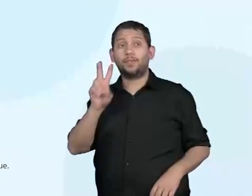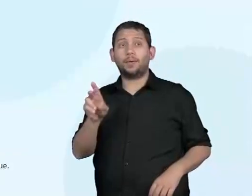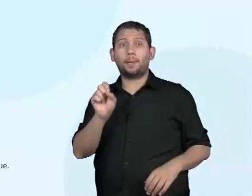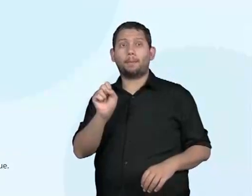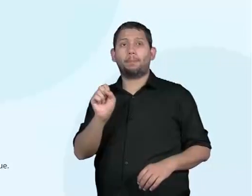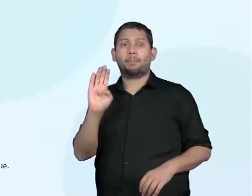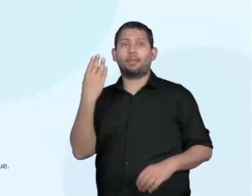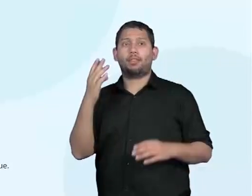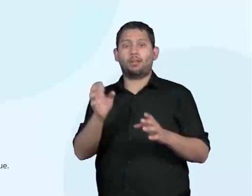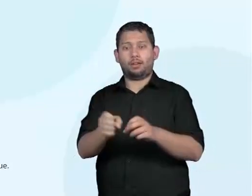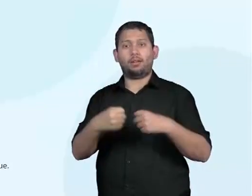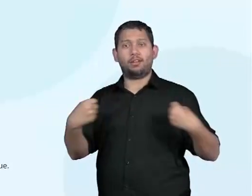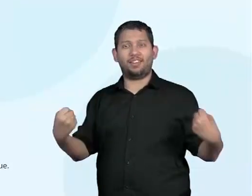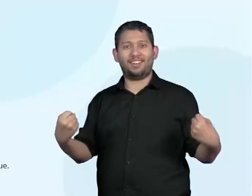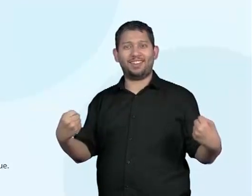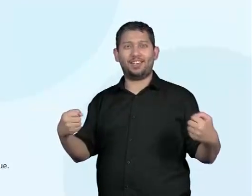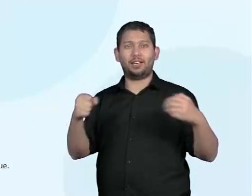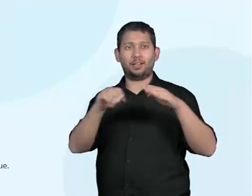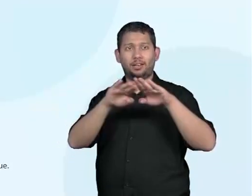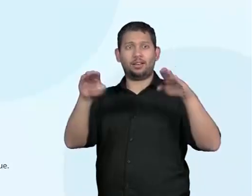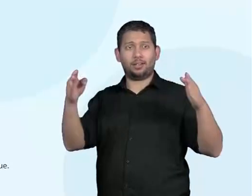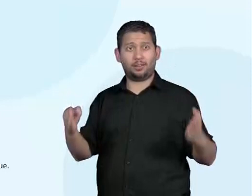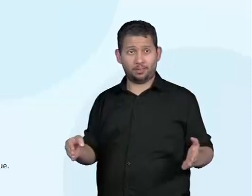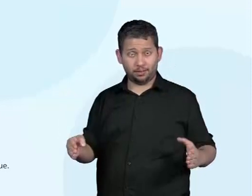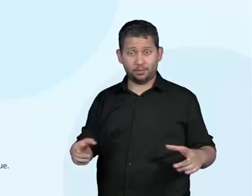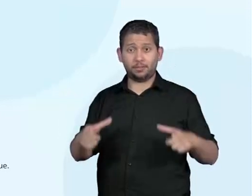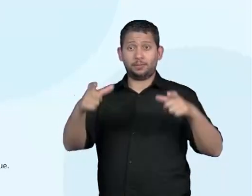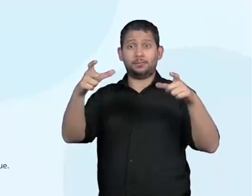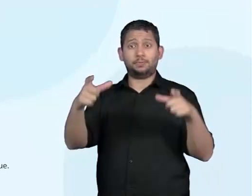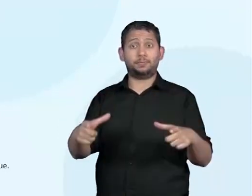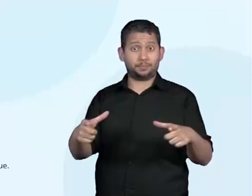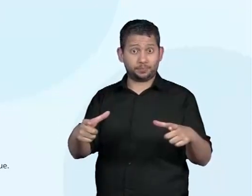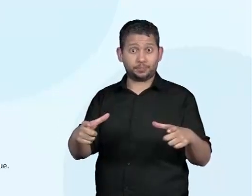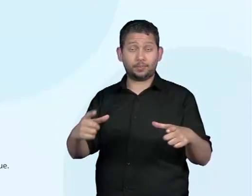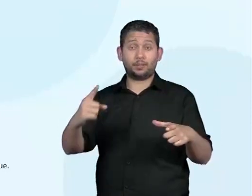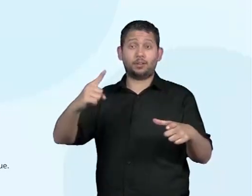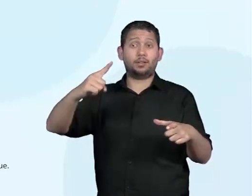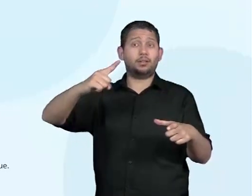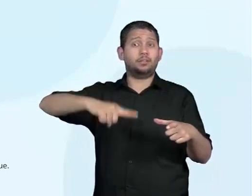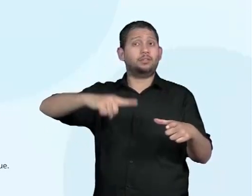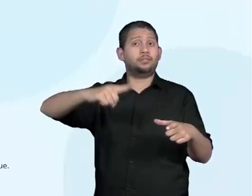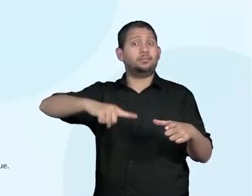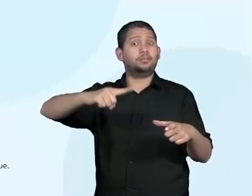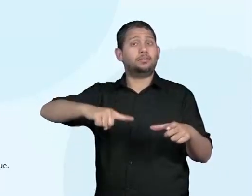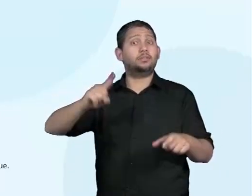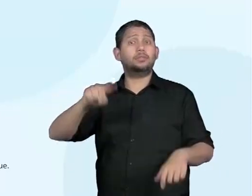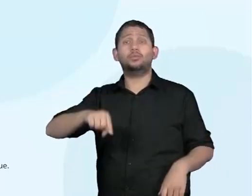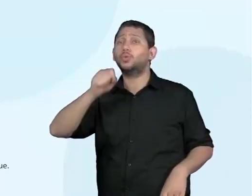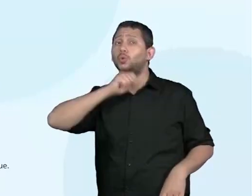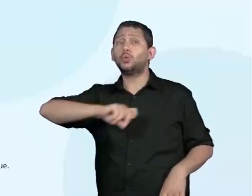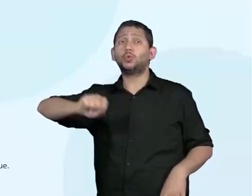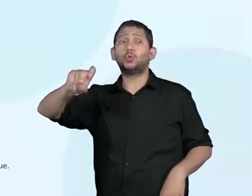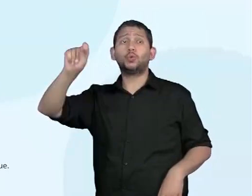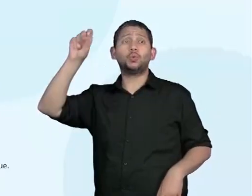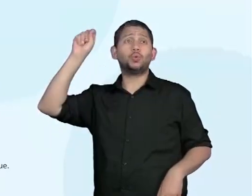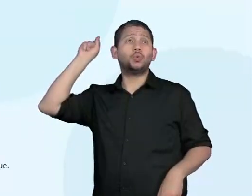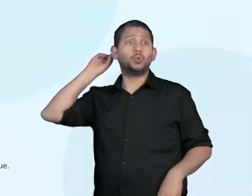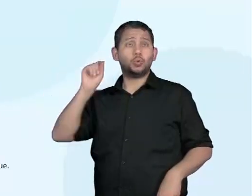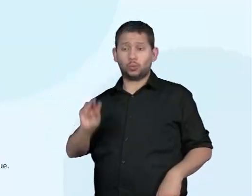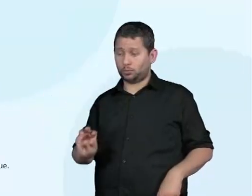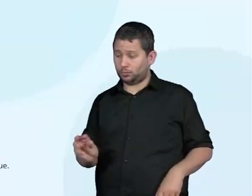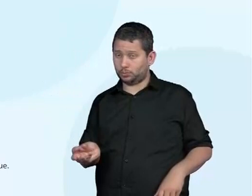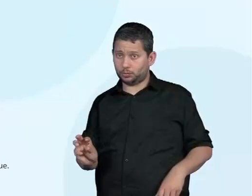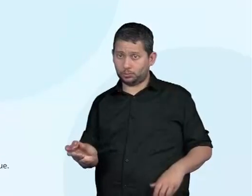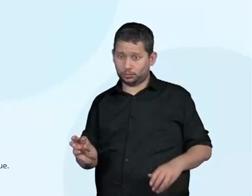tenho também, ele seria um típico aparelho de som, bem antigo, bem relíquia.